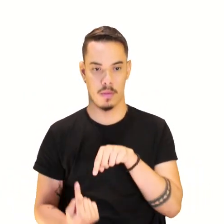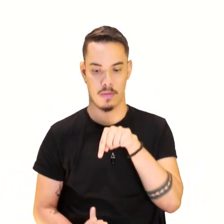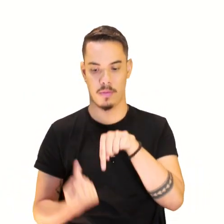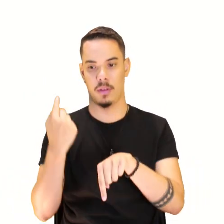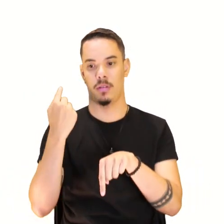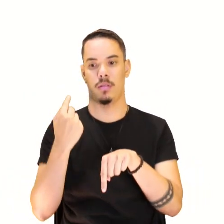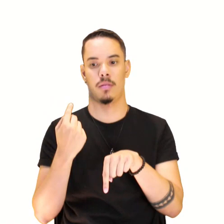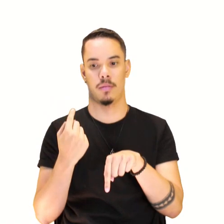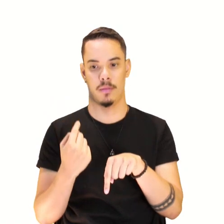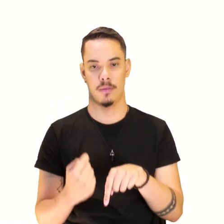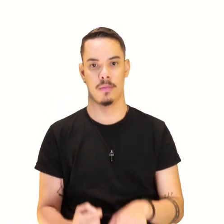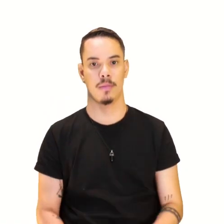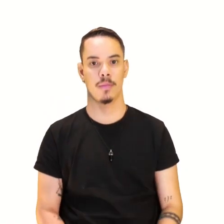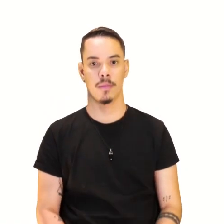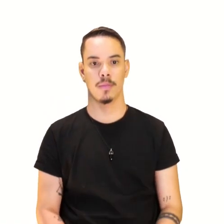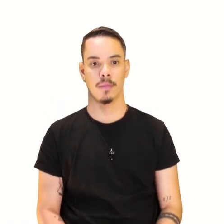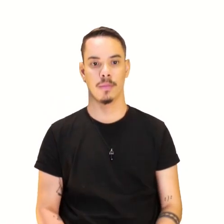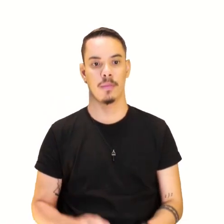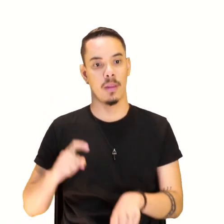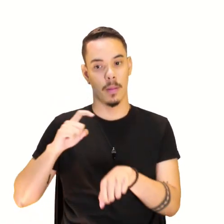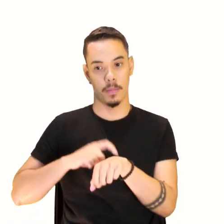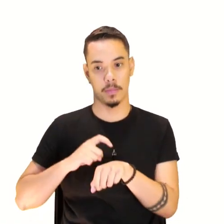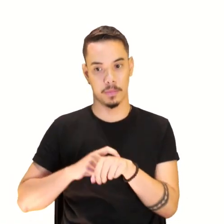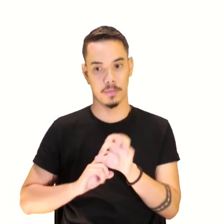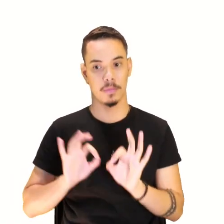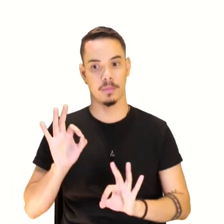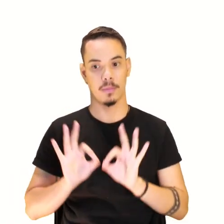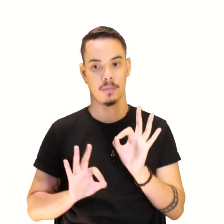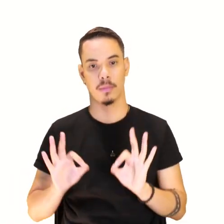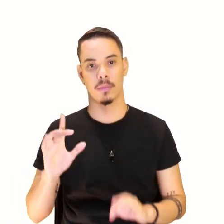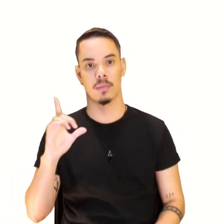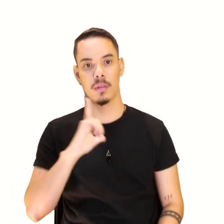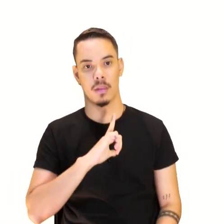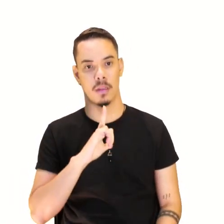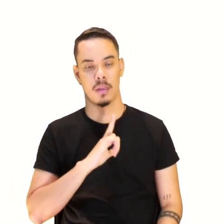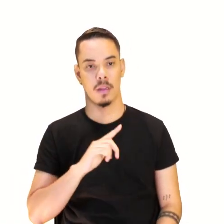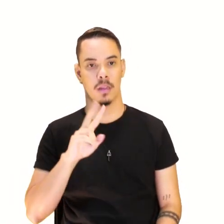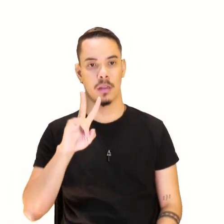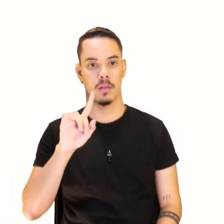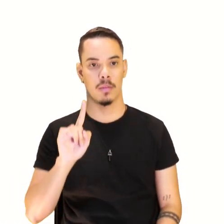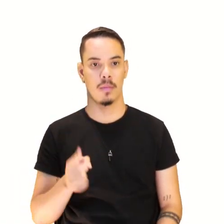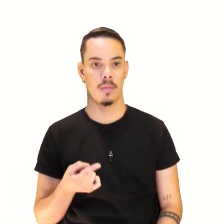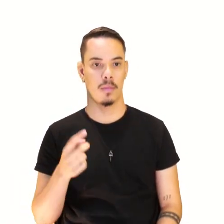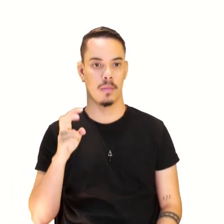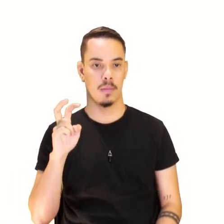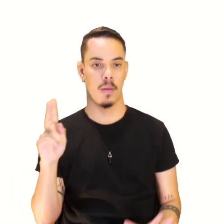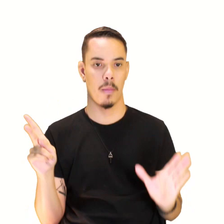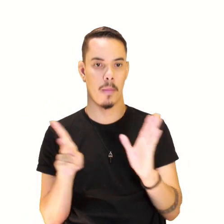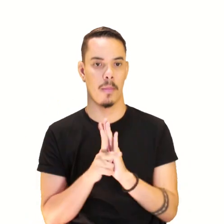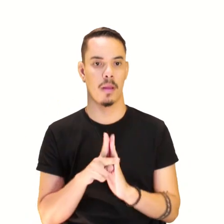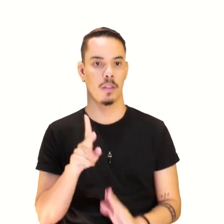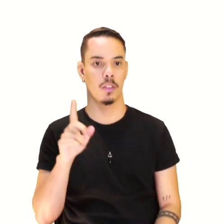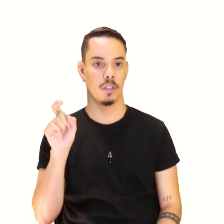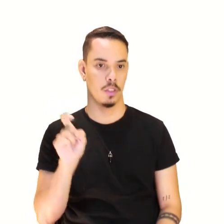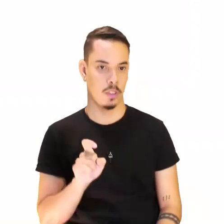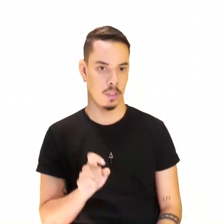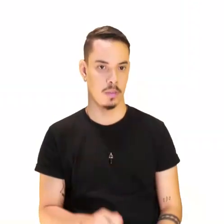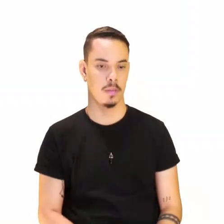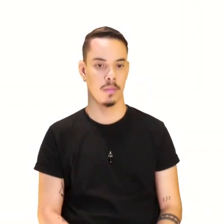inversa né Então na hora de montar aqui ó a gente vai ter o dois e meio né está para x né